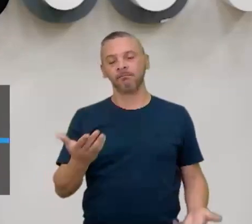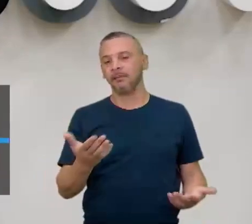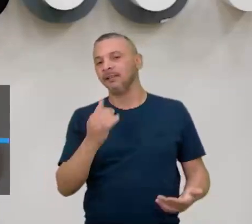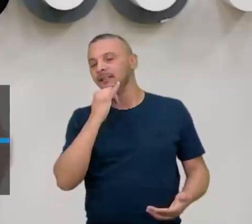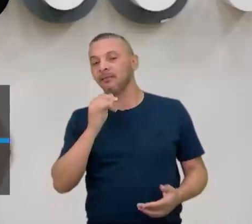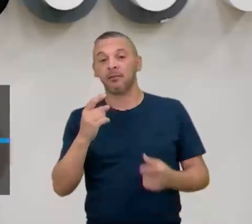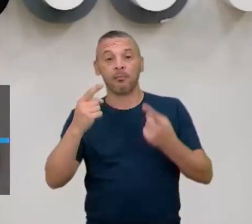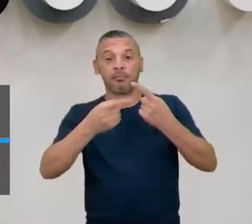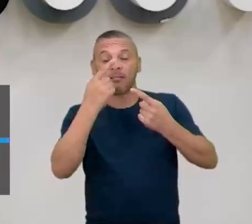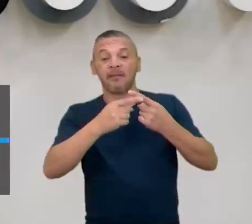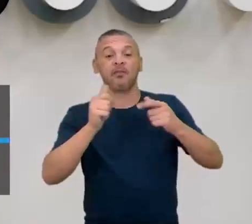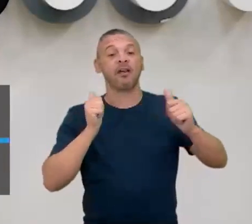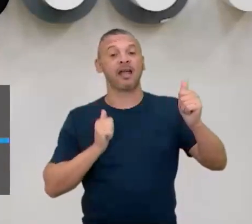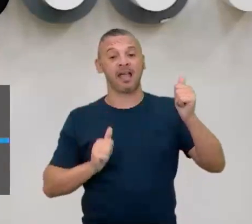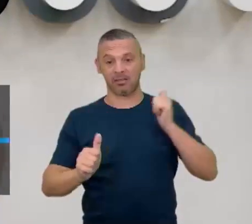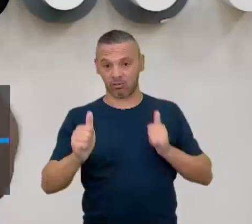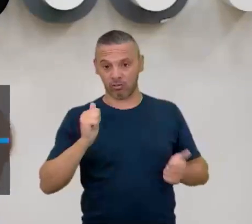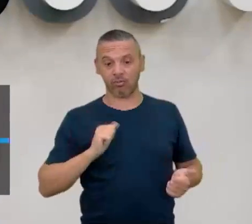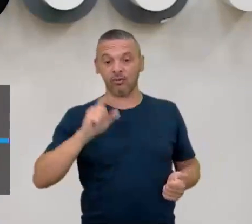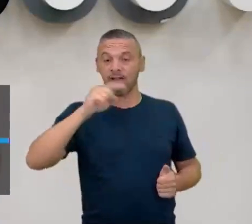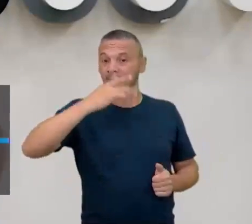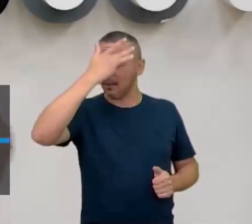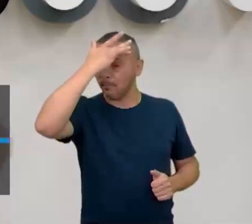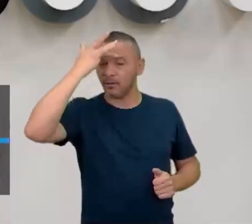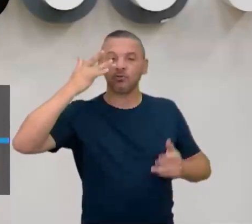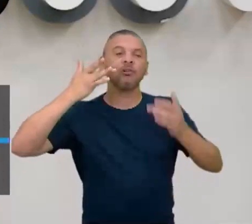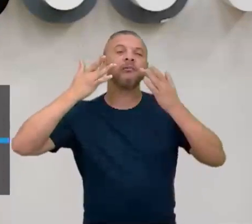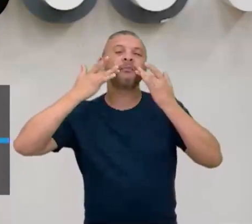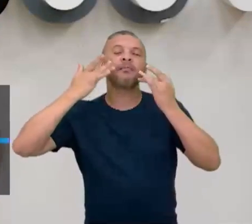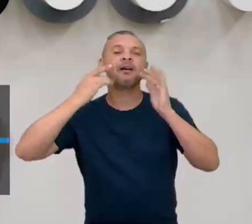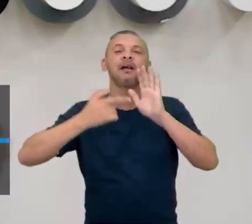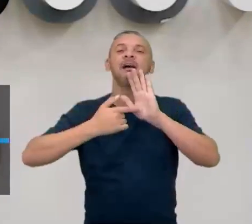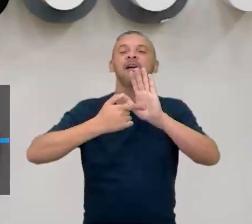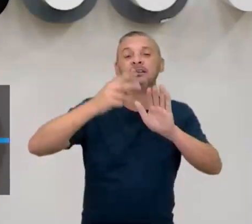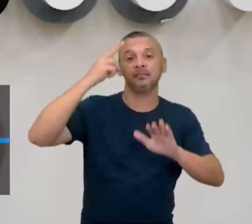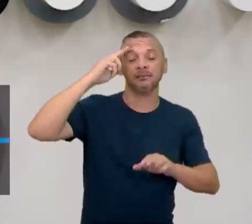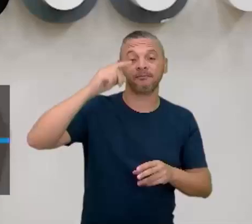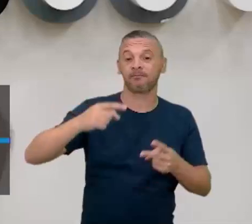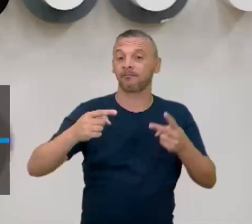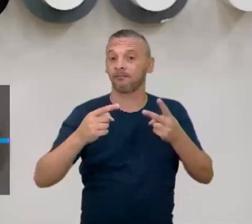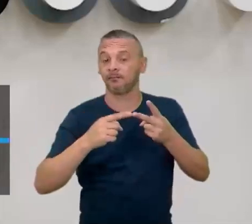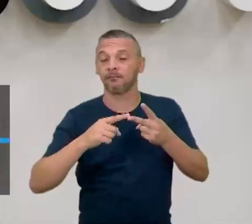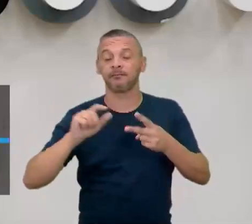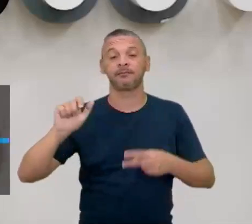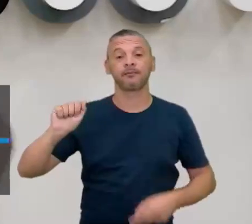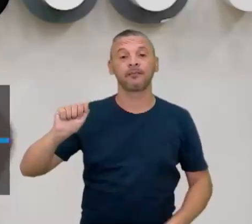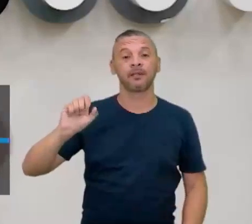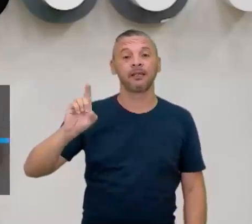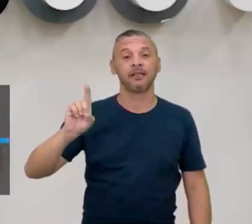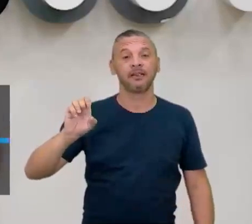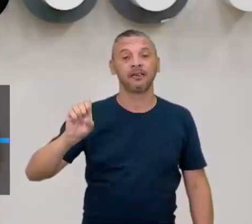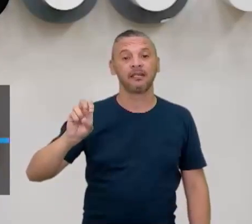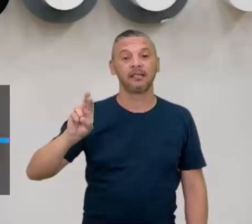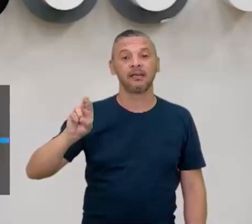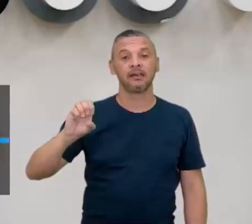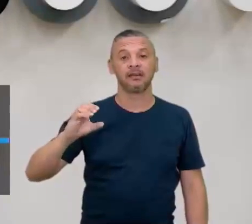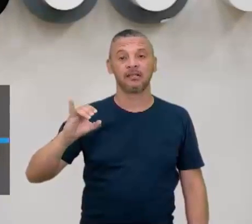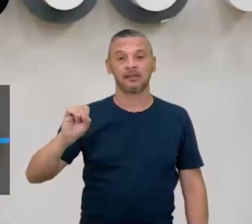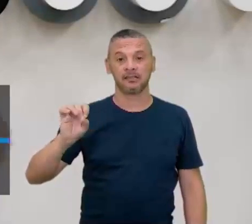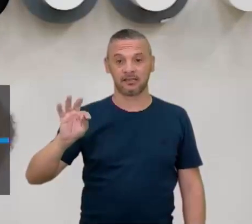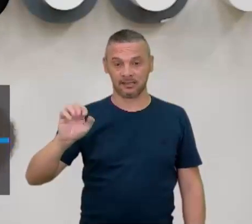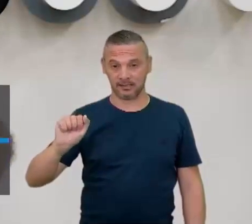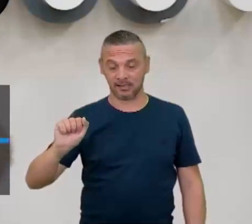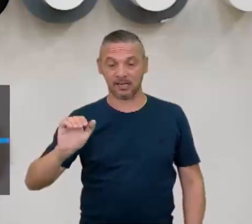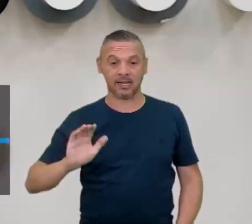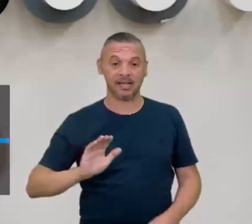aí é o ator. Esse ator aí é o que traz as encenações, as histórias. Aí depois a gente tem o adericista, que ajuda aí o